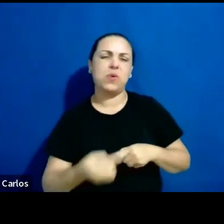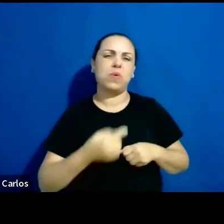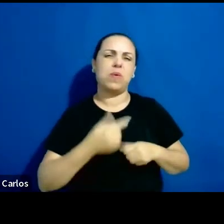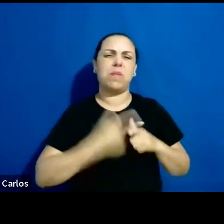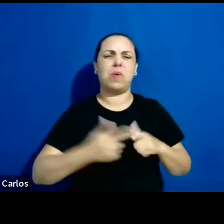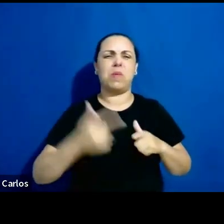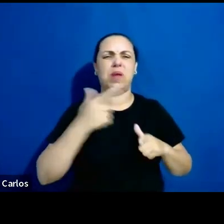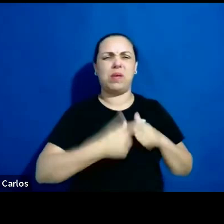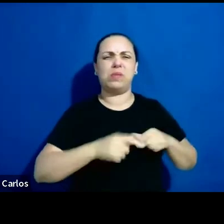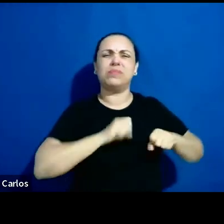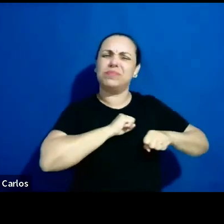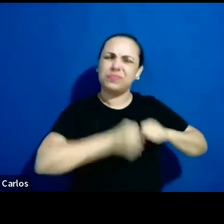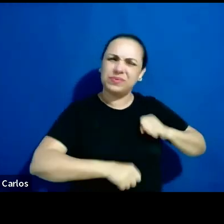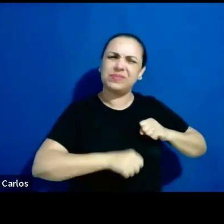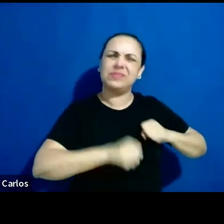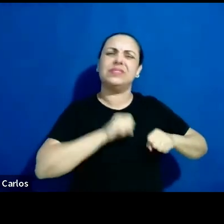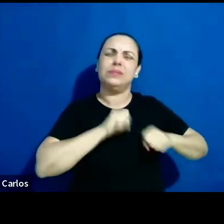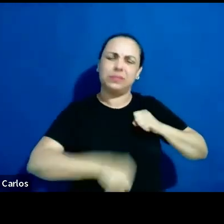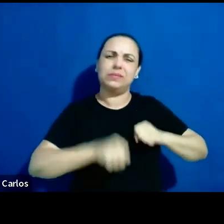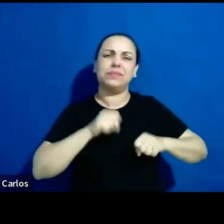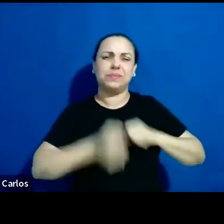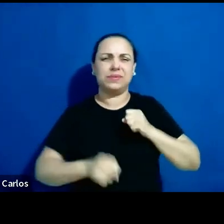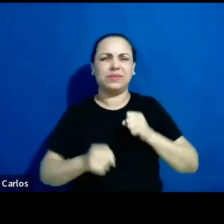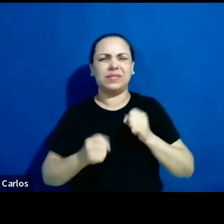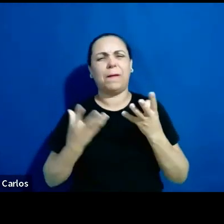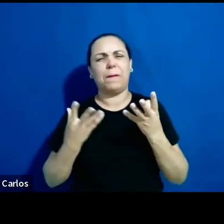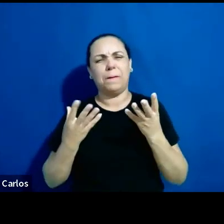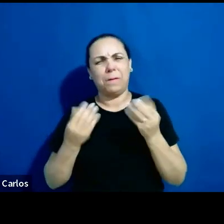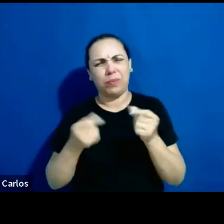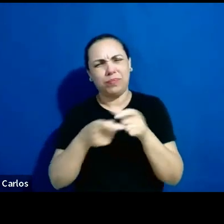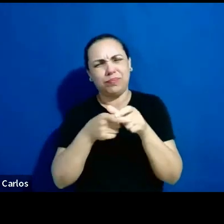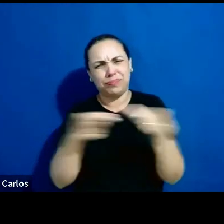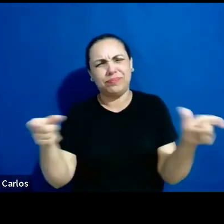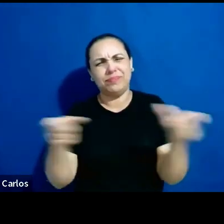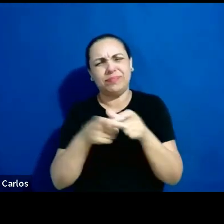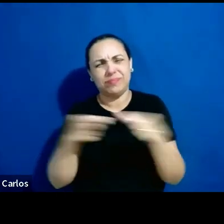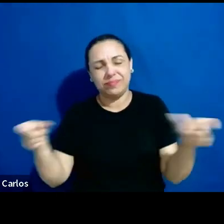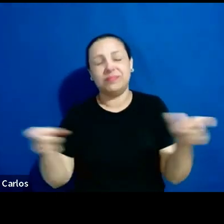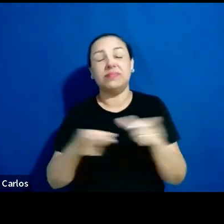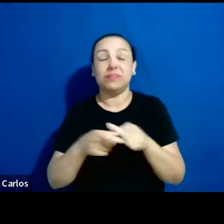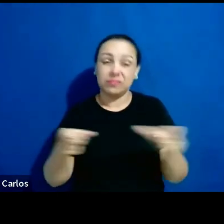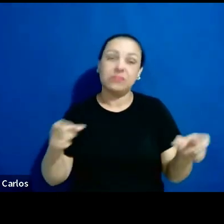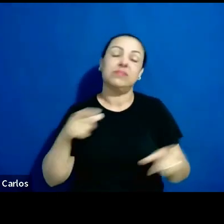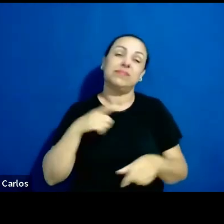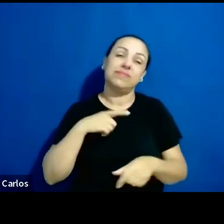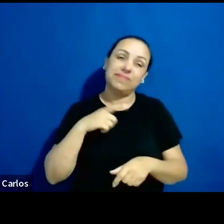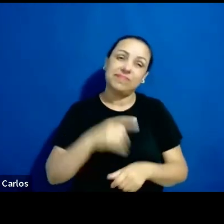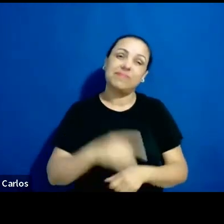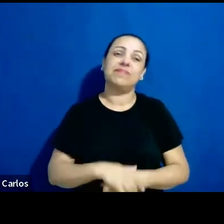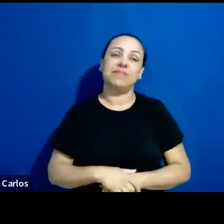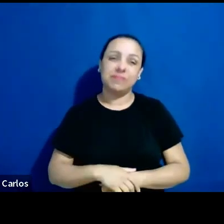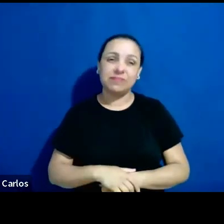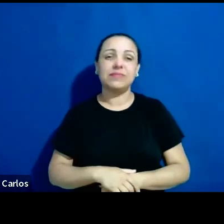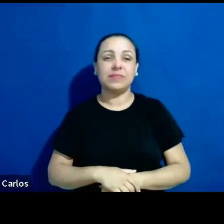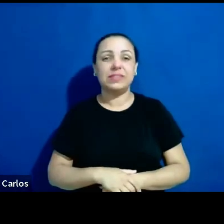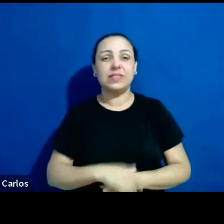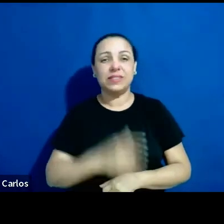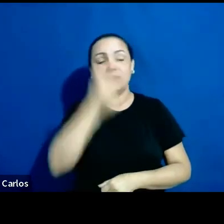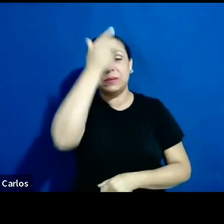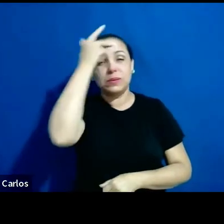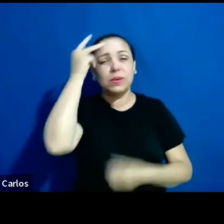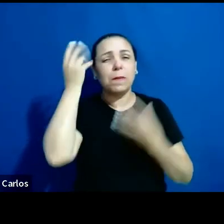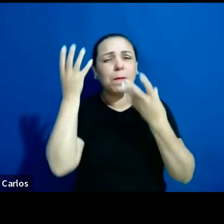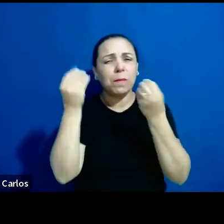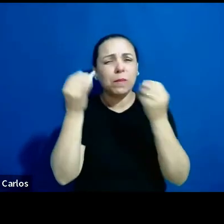do miocárdio. Como percebemos, pelas informações que a gente acabou de citar, é muito recente o que